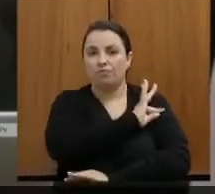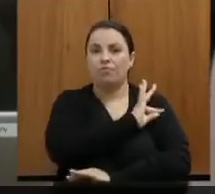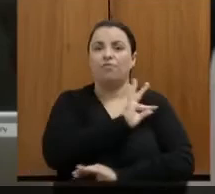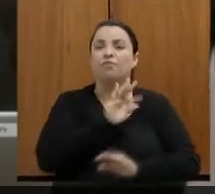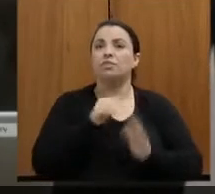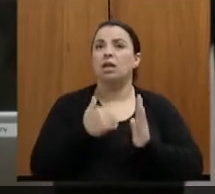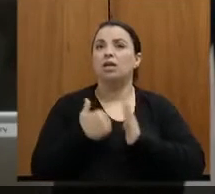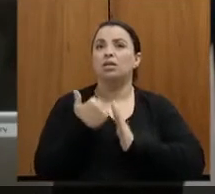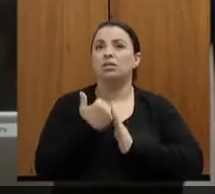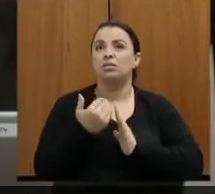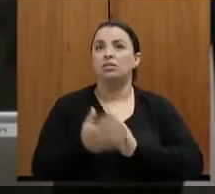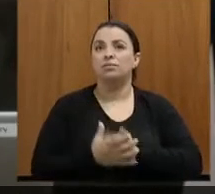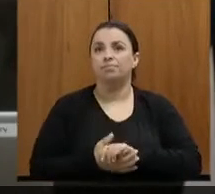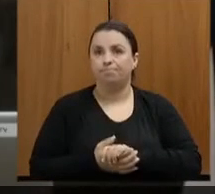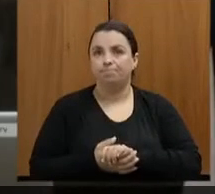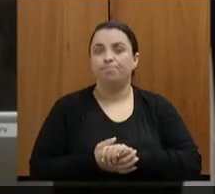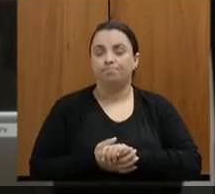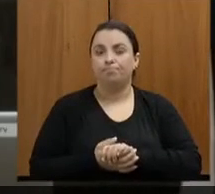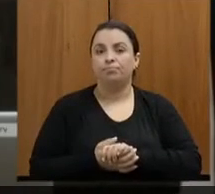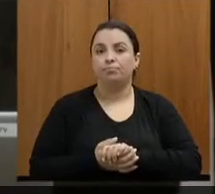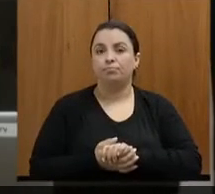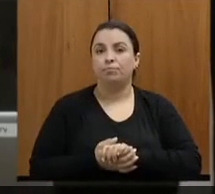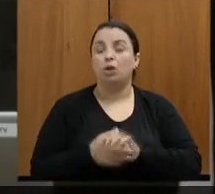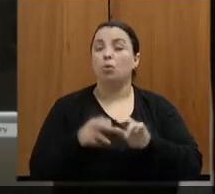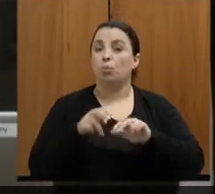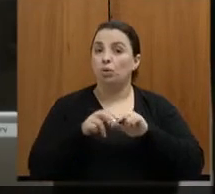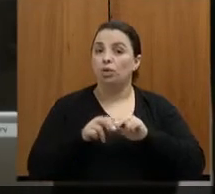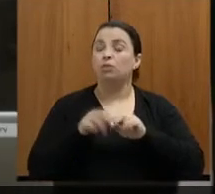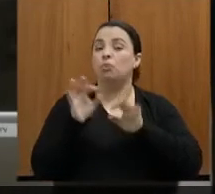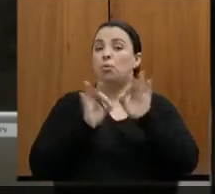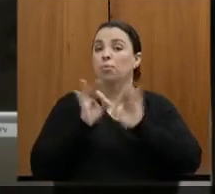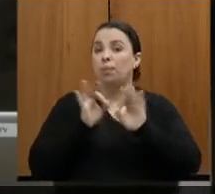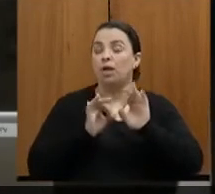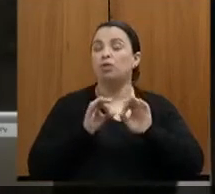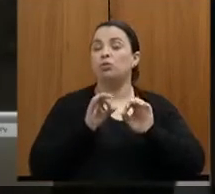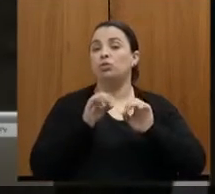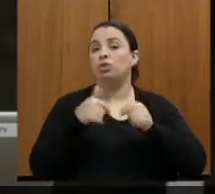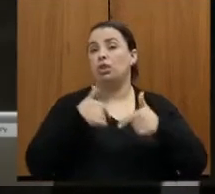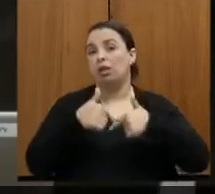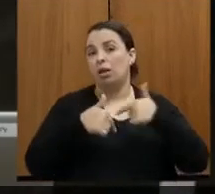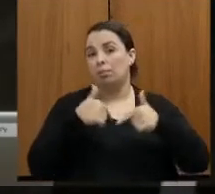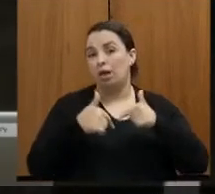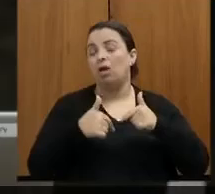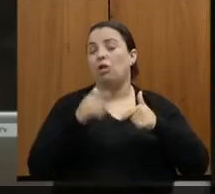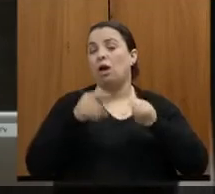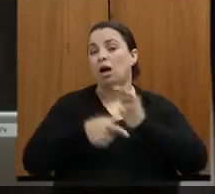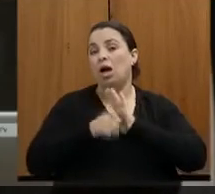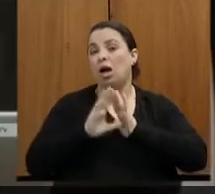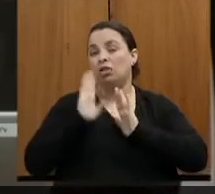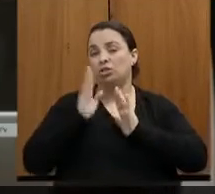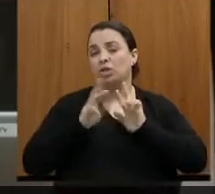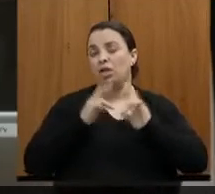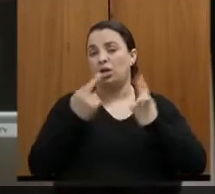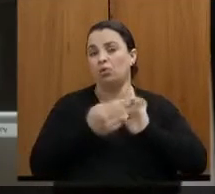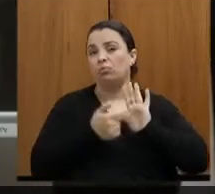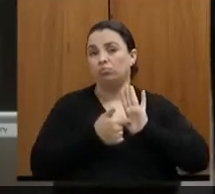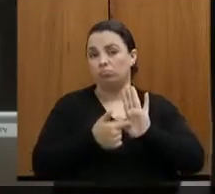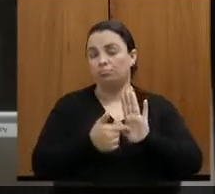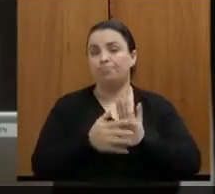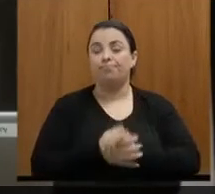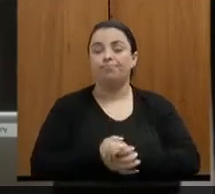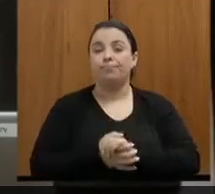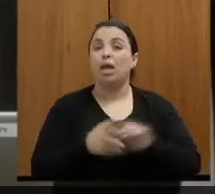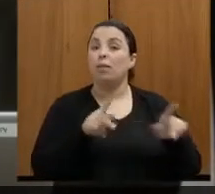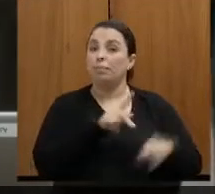conforme o plano de trabalho apresentado em reunião. A presidência convida a tomar assento à